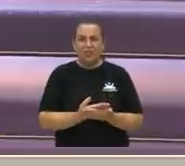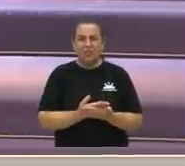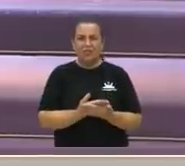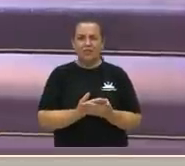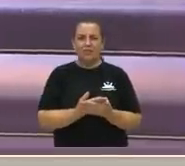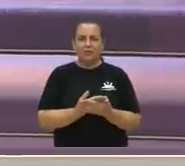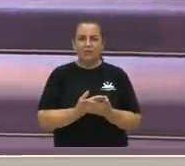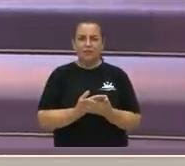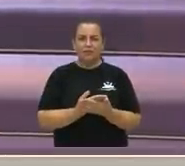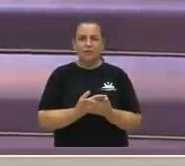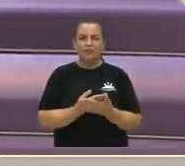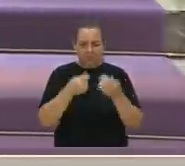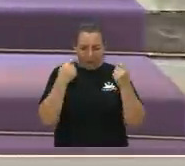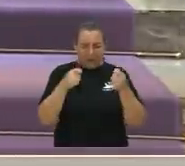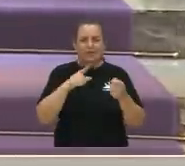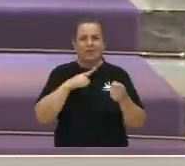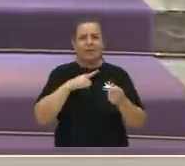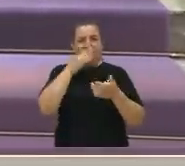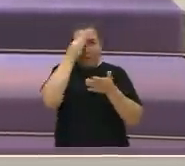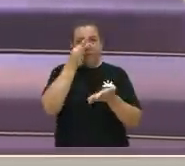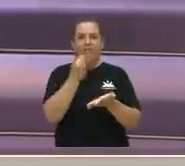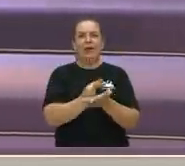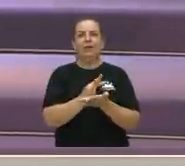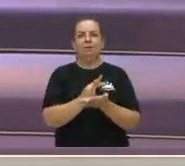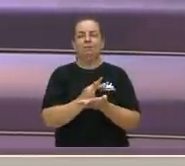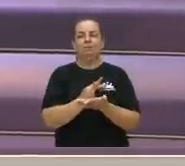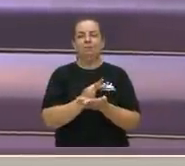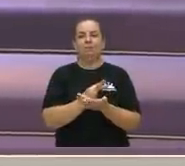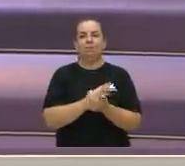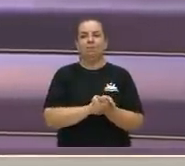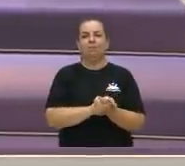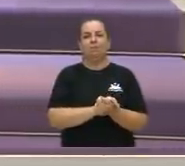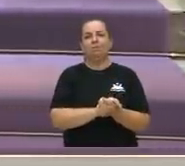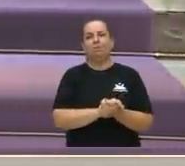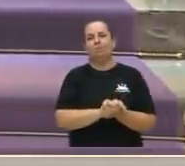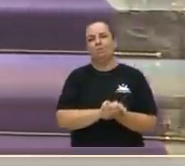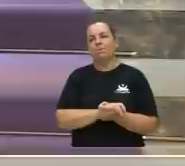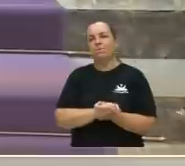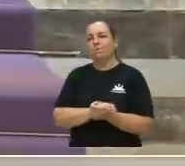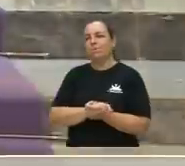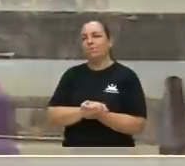mas tenha fé cura